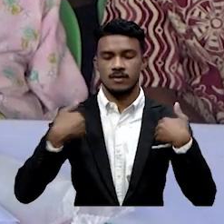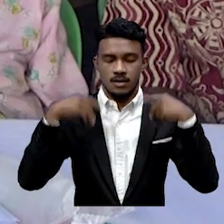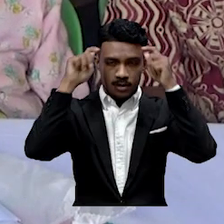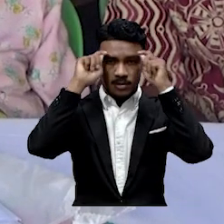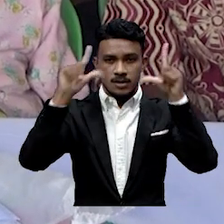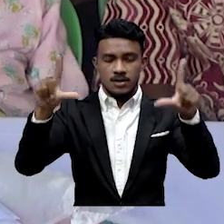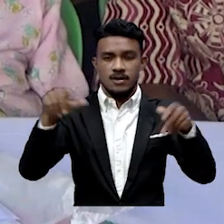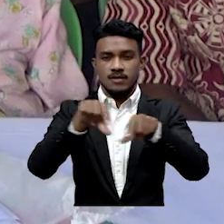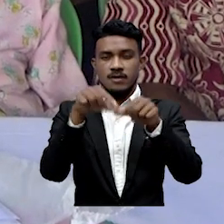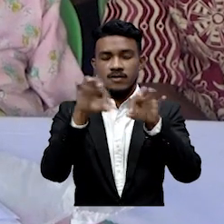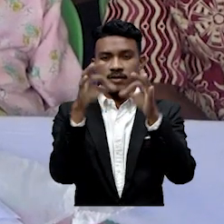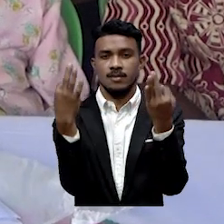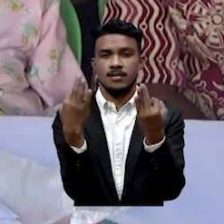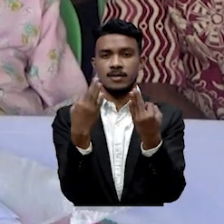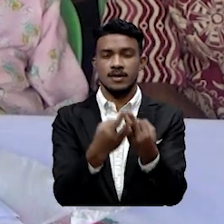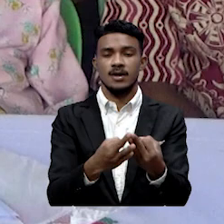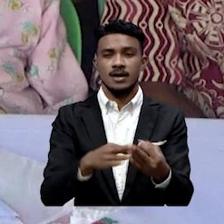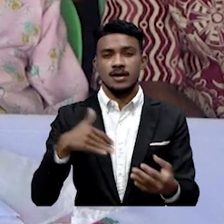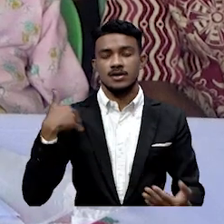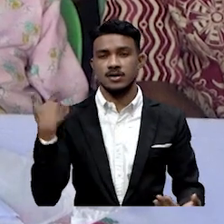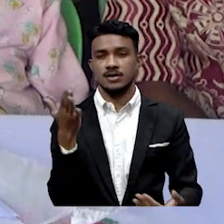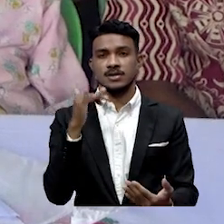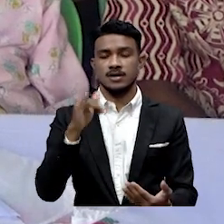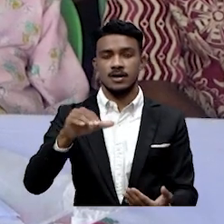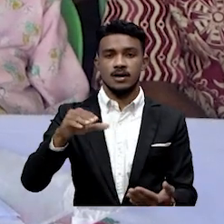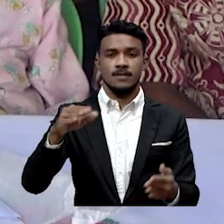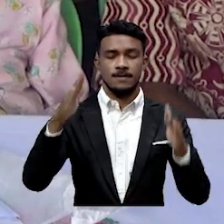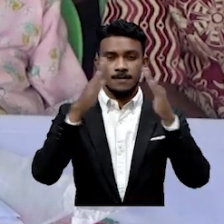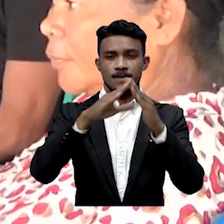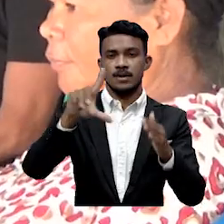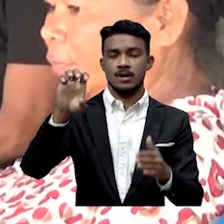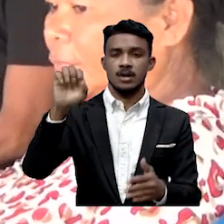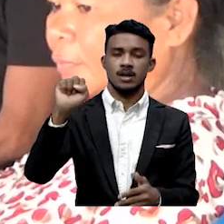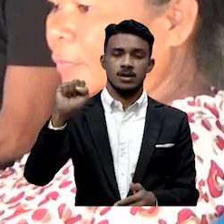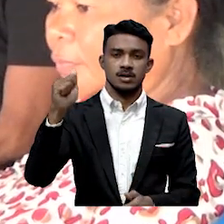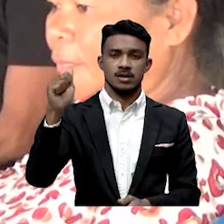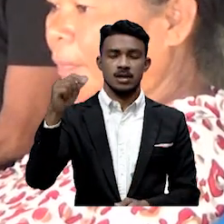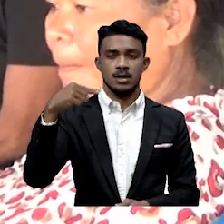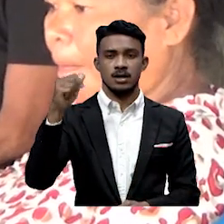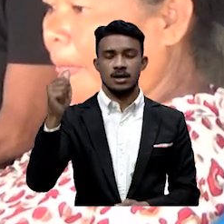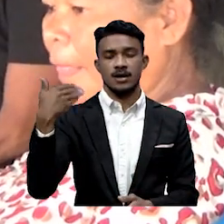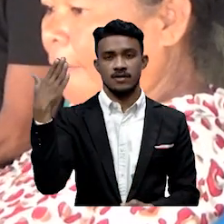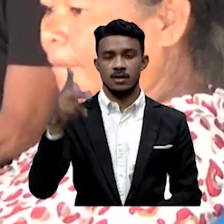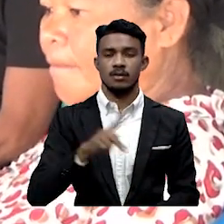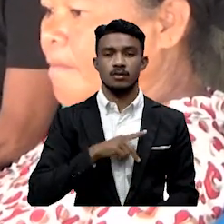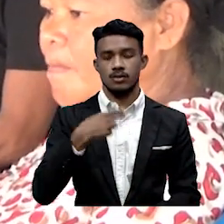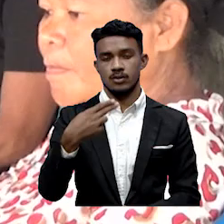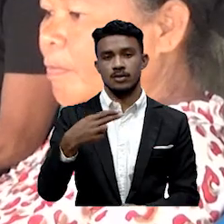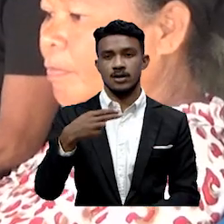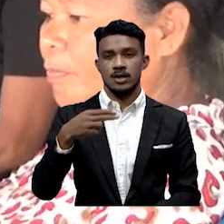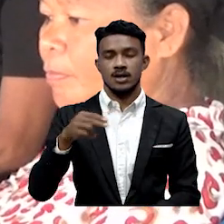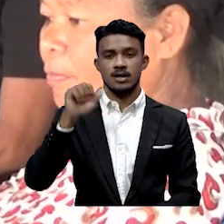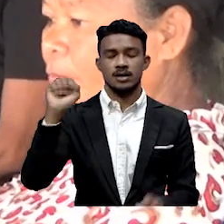bot geração Malesan Leusaga hato exigência ne, lehu si conferência ba imprensa ia kuluhun dili sábado semana